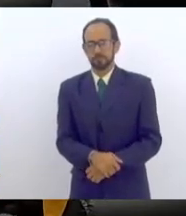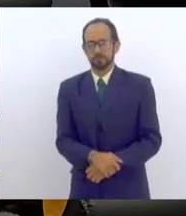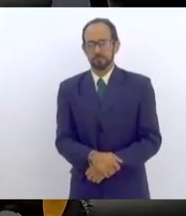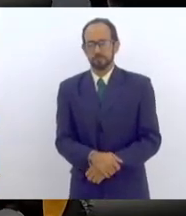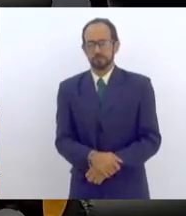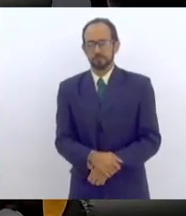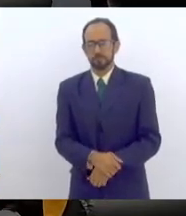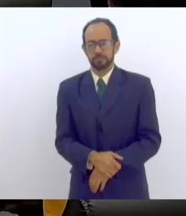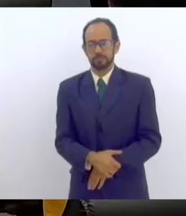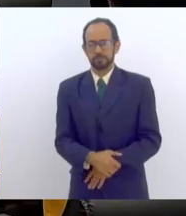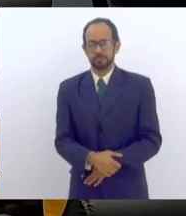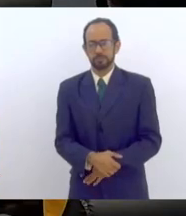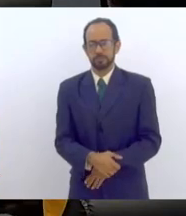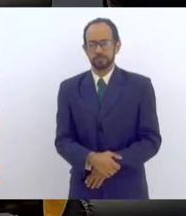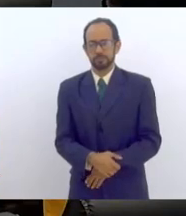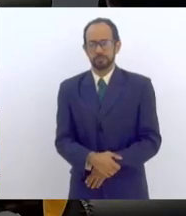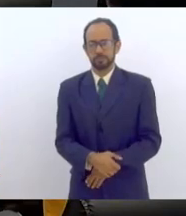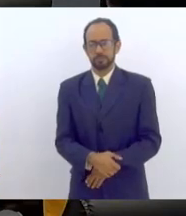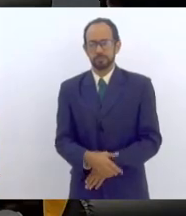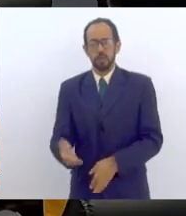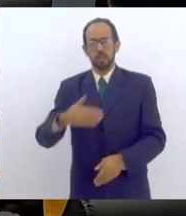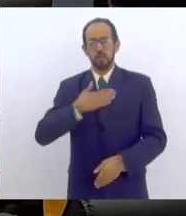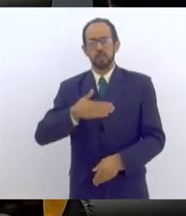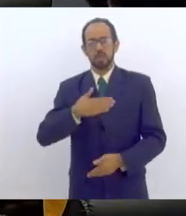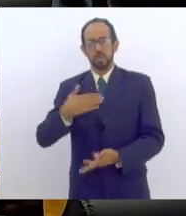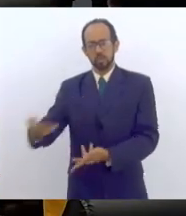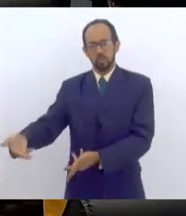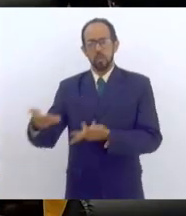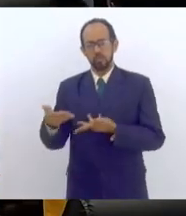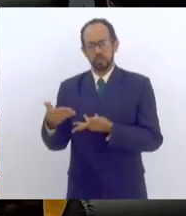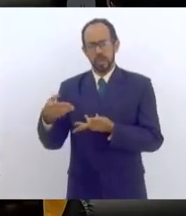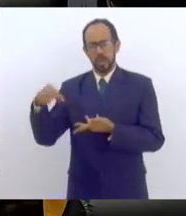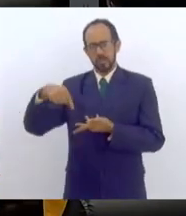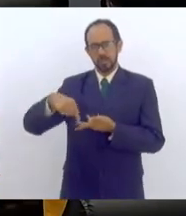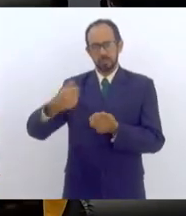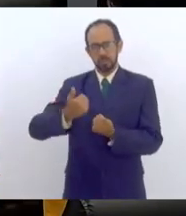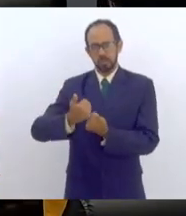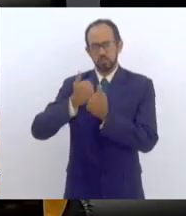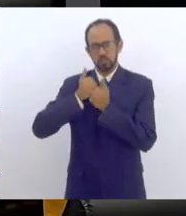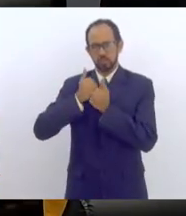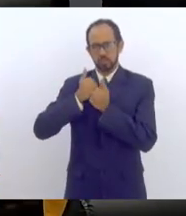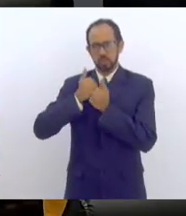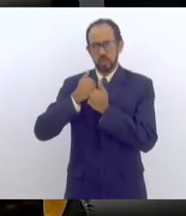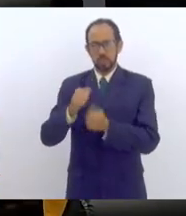Dois, né? Queria convidar aqui para nos auxiliar